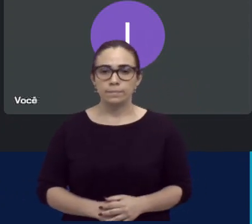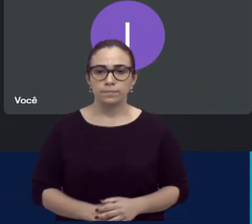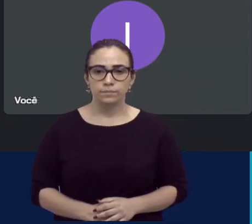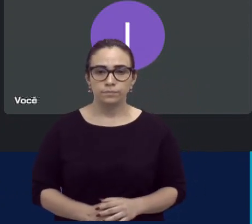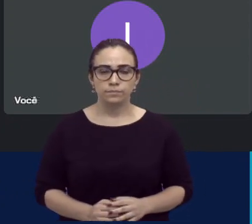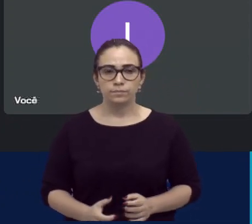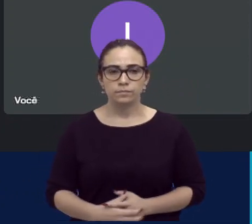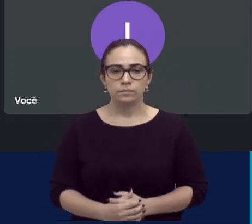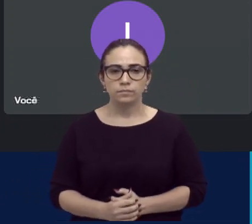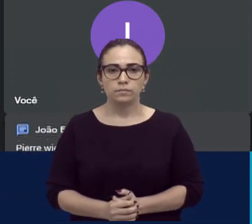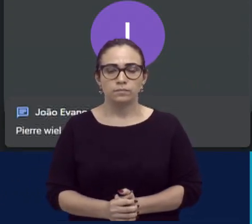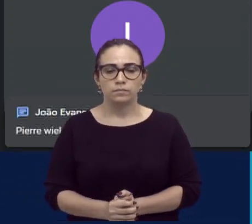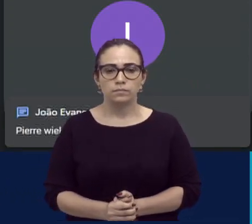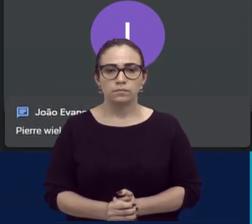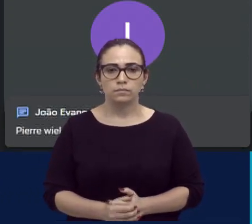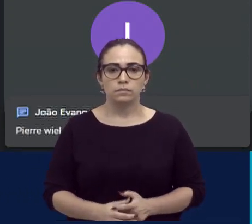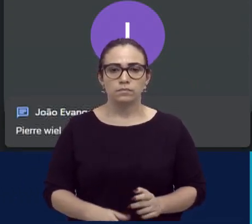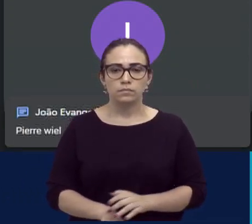certo?